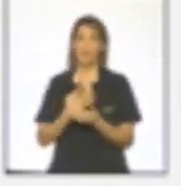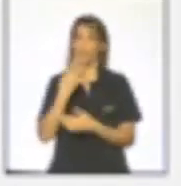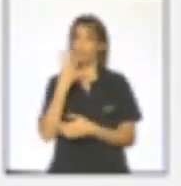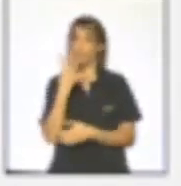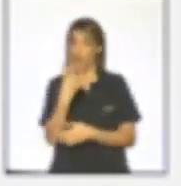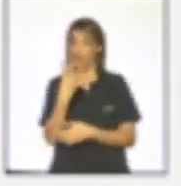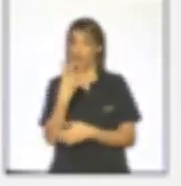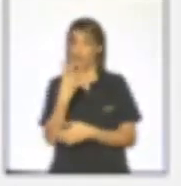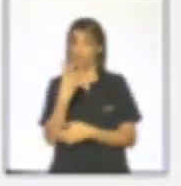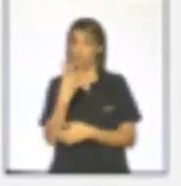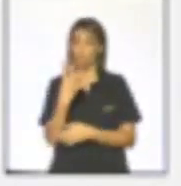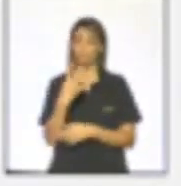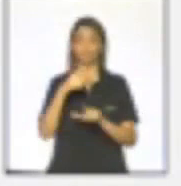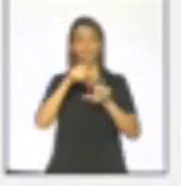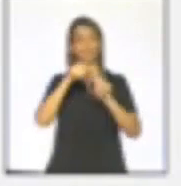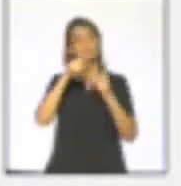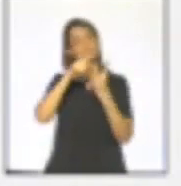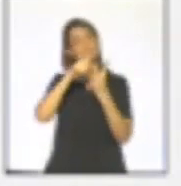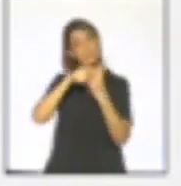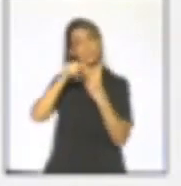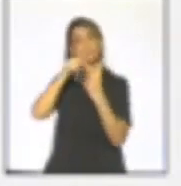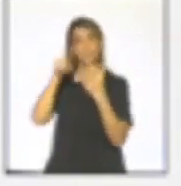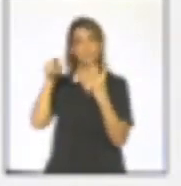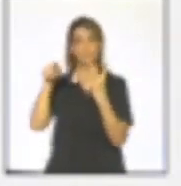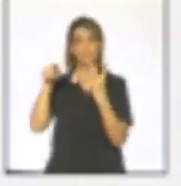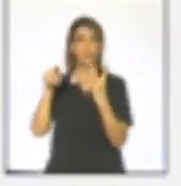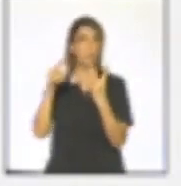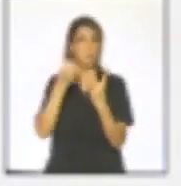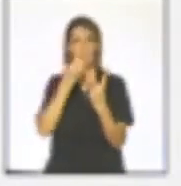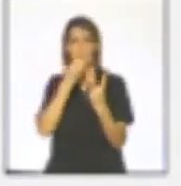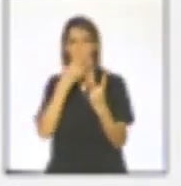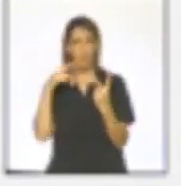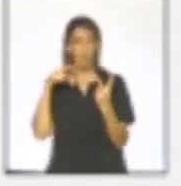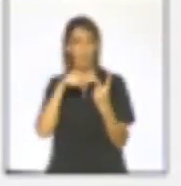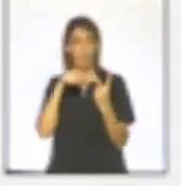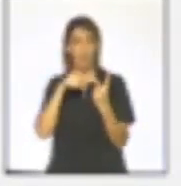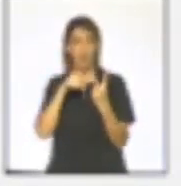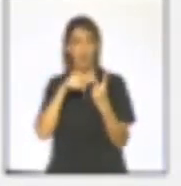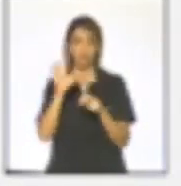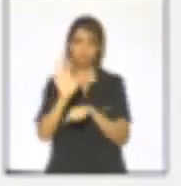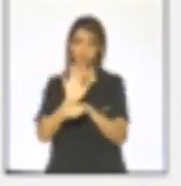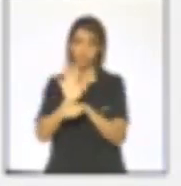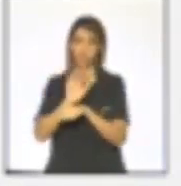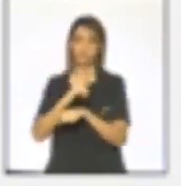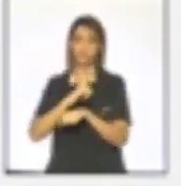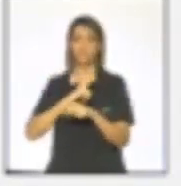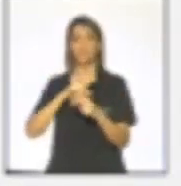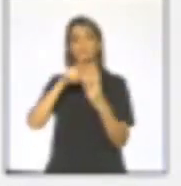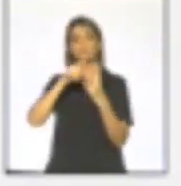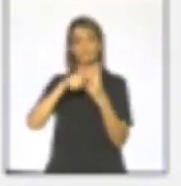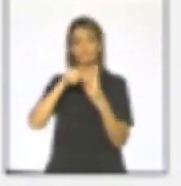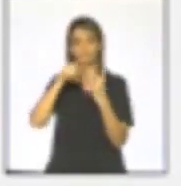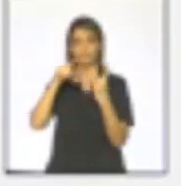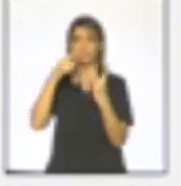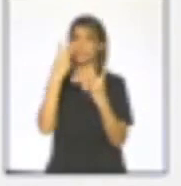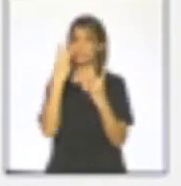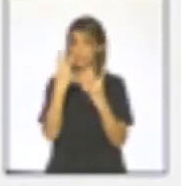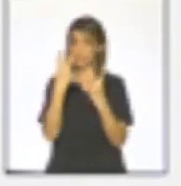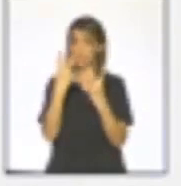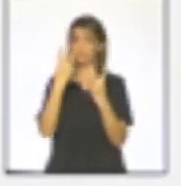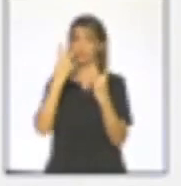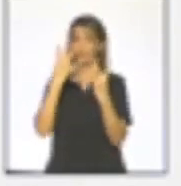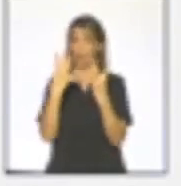quadrada. E o bacana é que lá nas videoaulas tem a raiz quadrada de 3 algarismos,